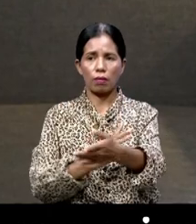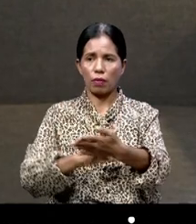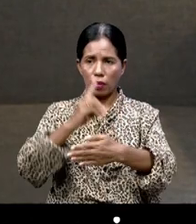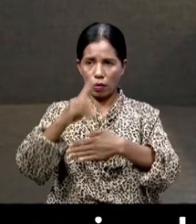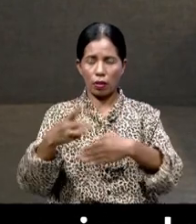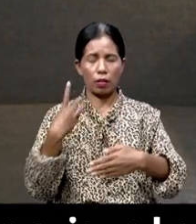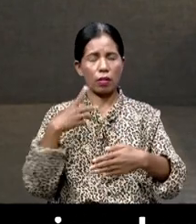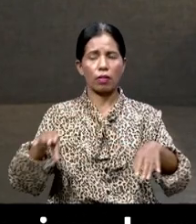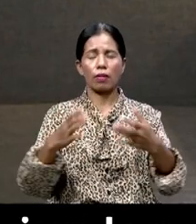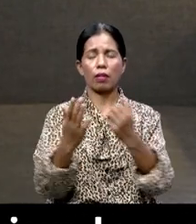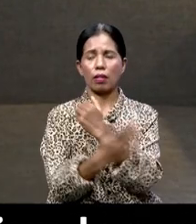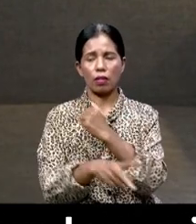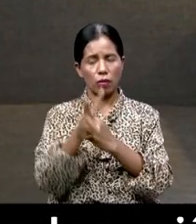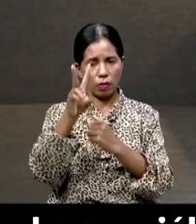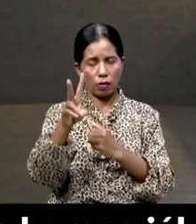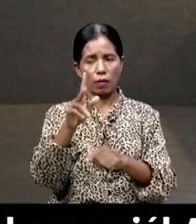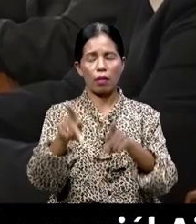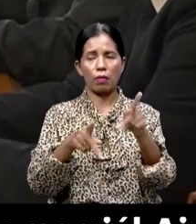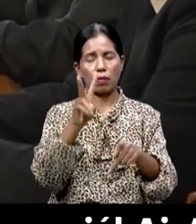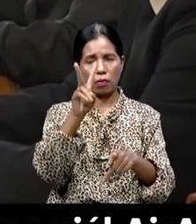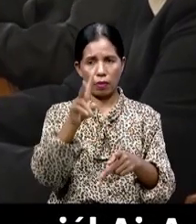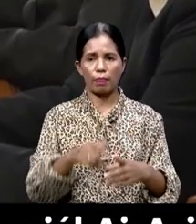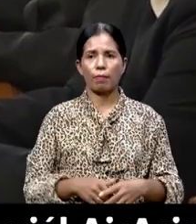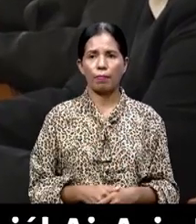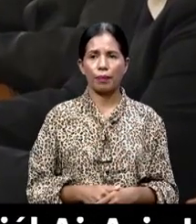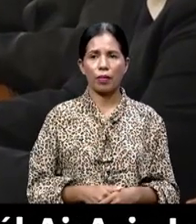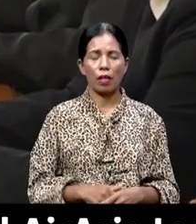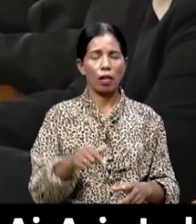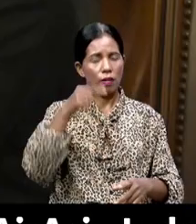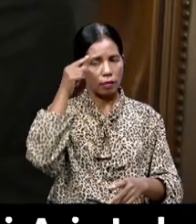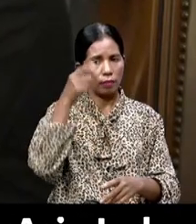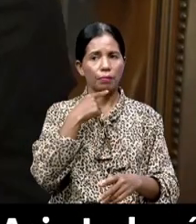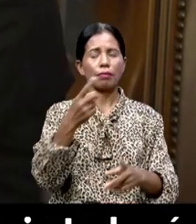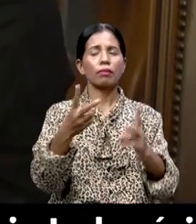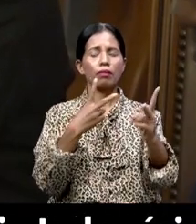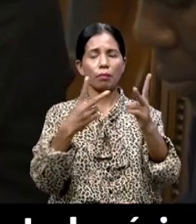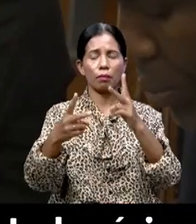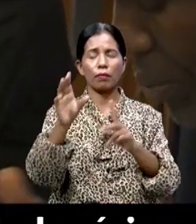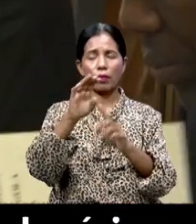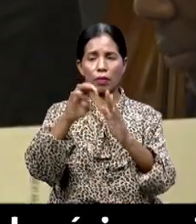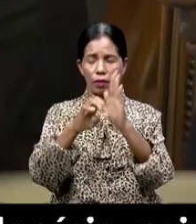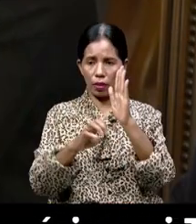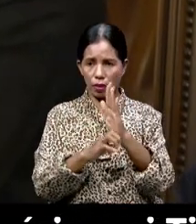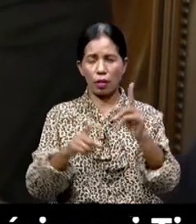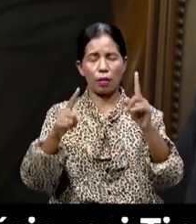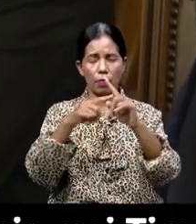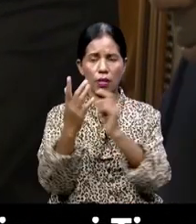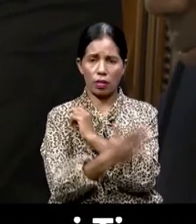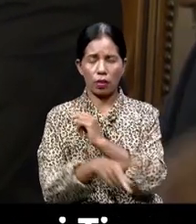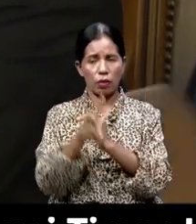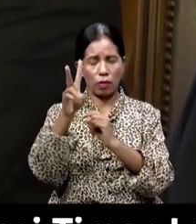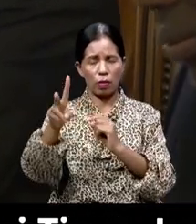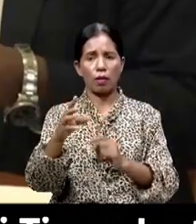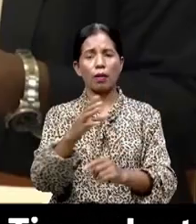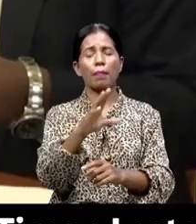ter bem-estar o país ruana e ter povo ruana. Governante Ney Hatutan visita o Estado de Jaram Jordanian, na nação Rua, Moçambique